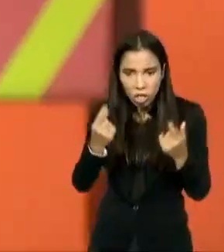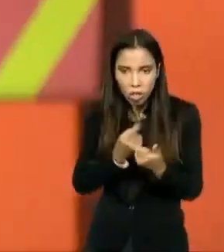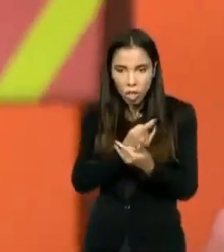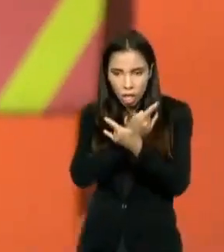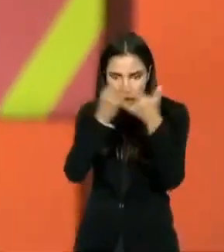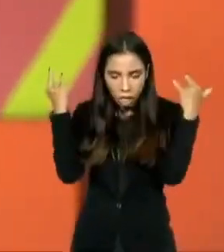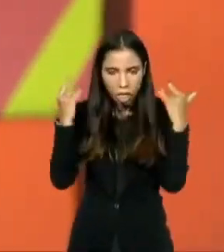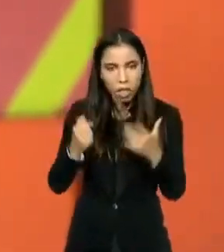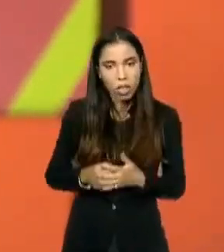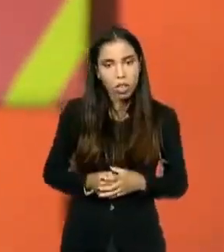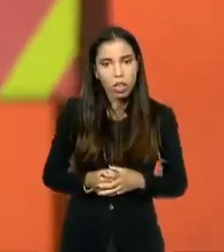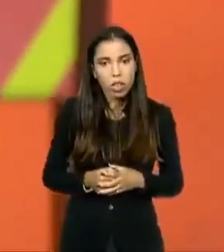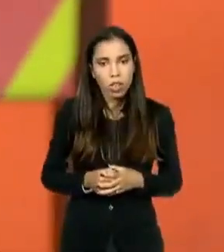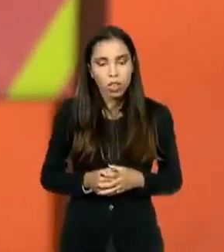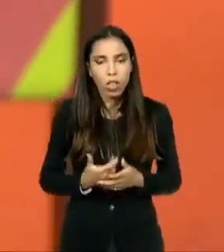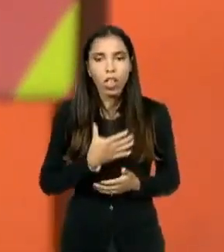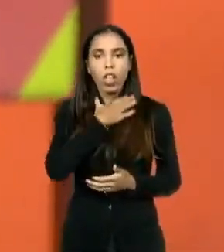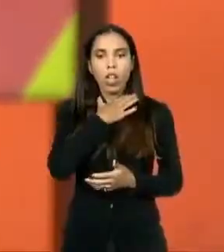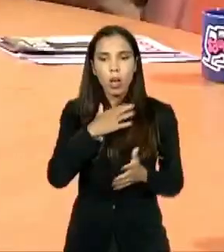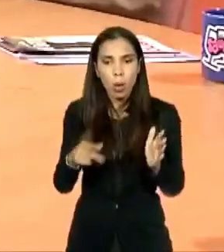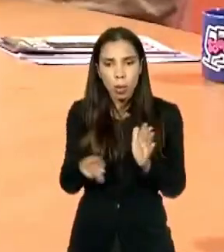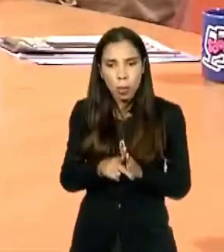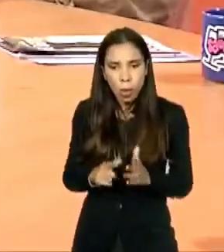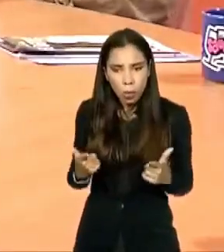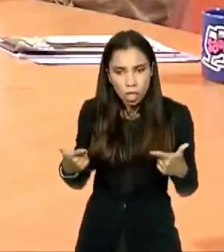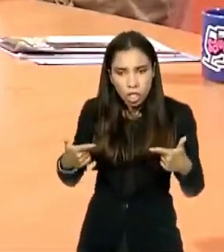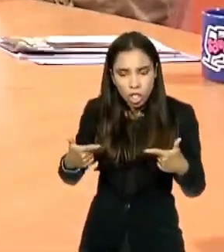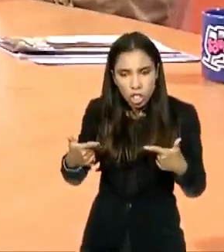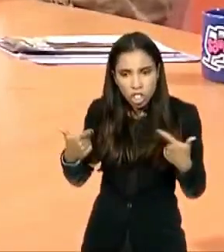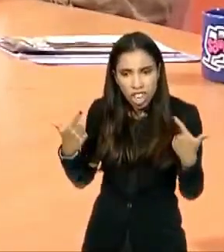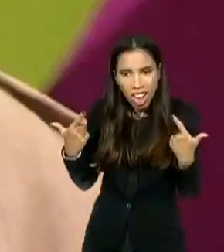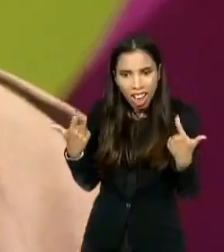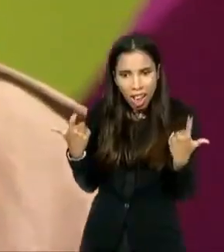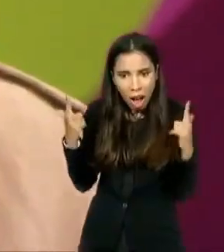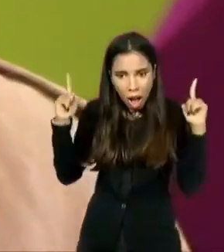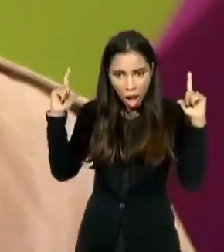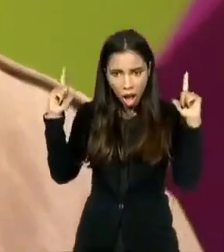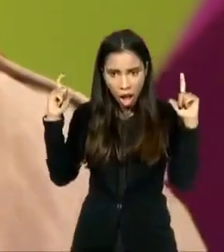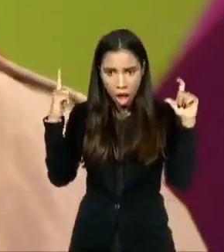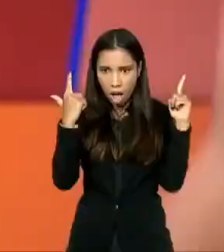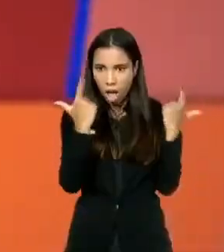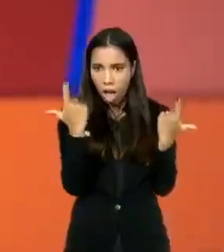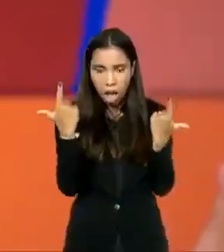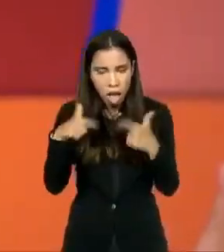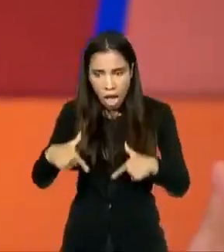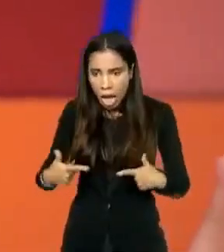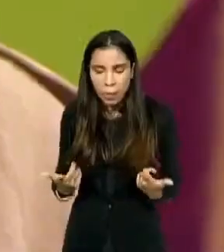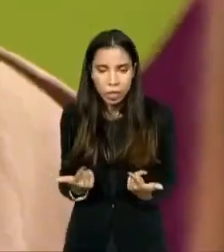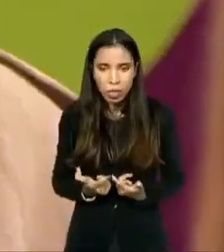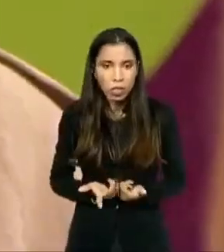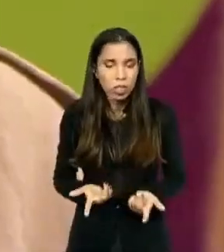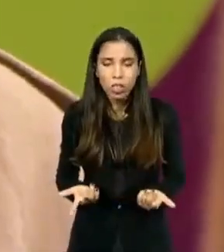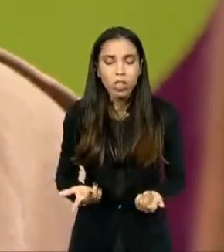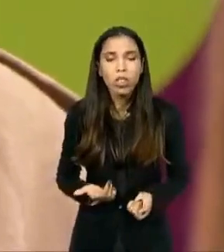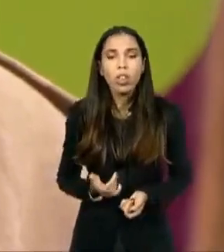Já viu a ter crise na indústria bélica? A realidade se impor. Entendeu? Sabe? Então, é uma loucura isso tudo. Quem é